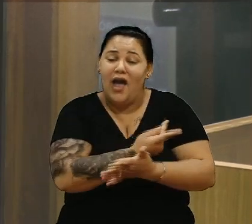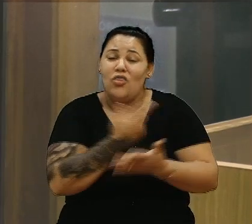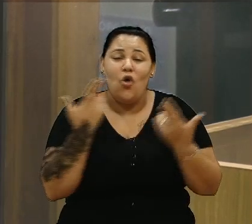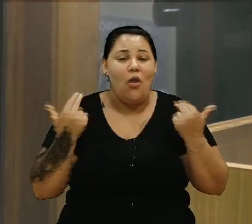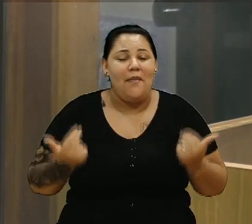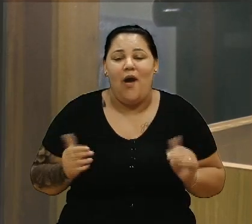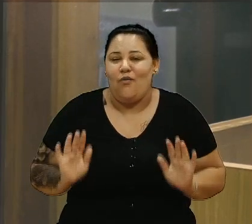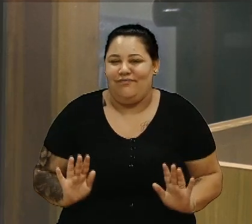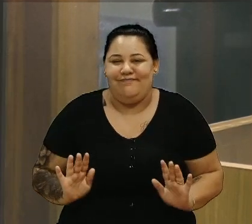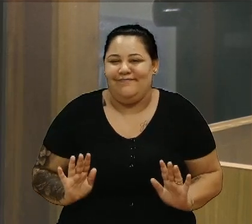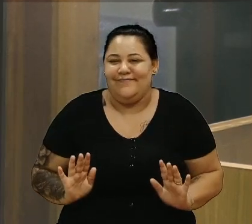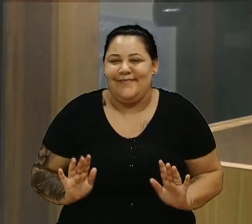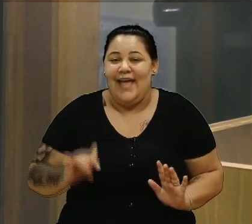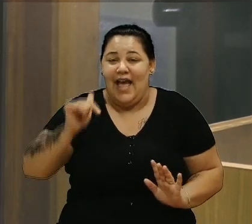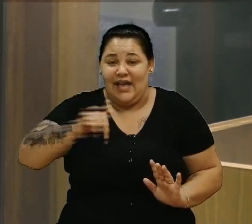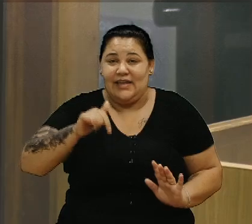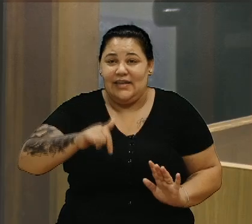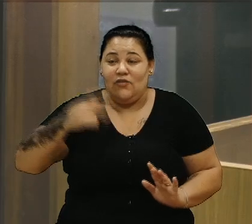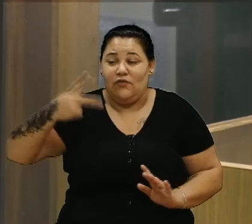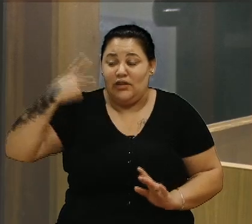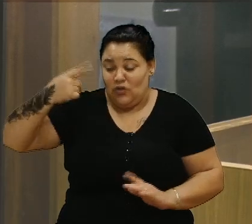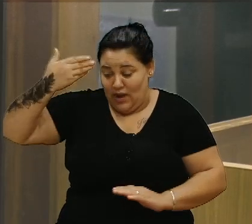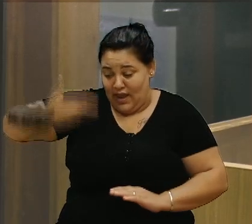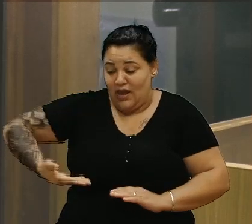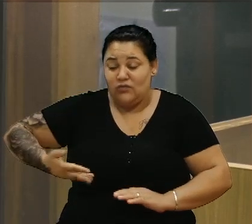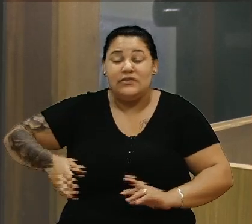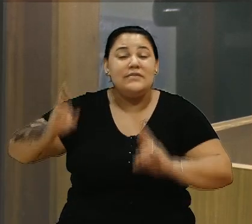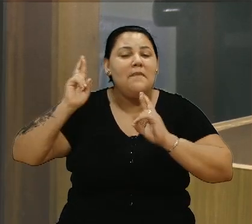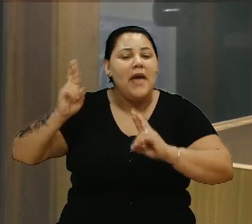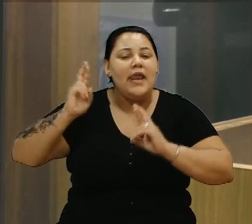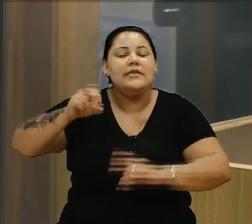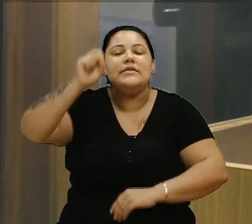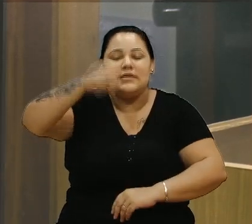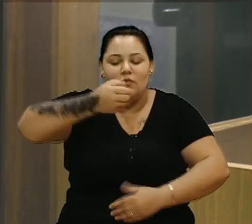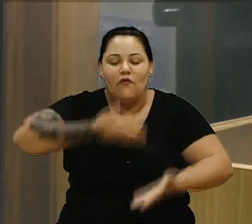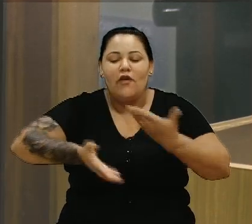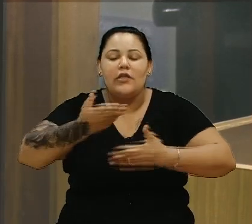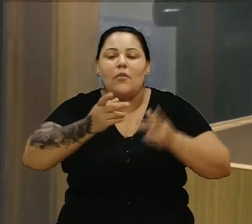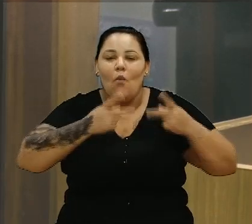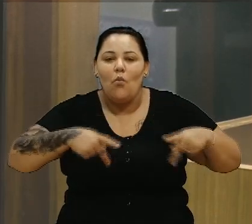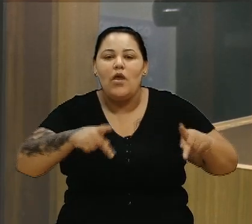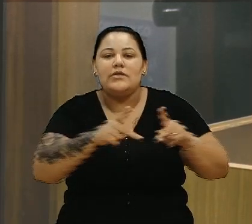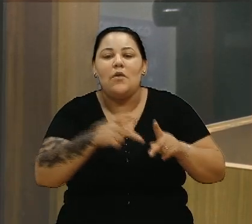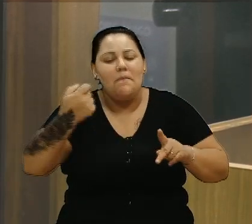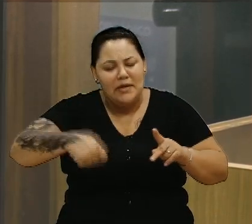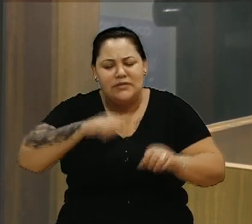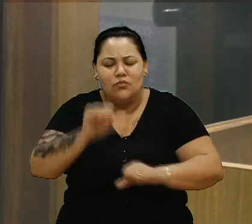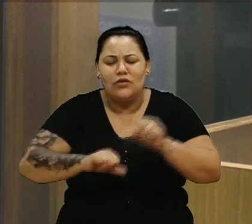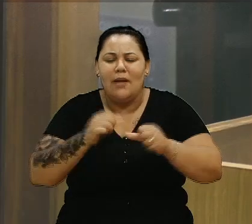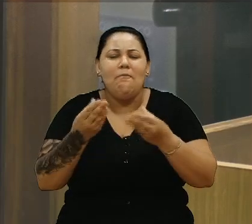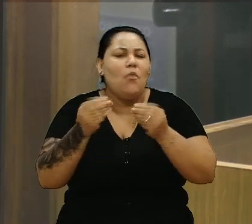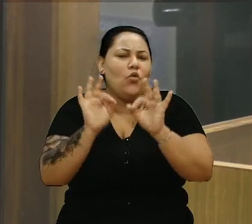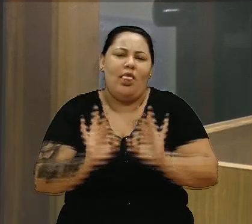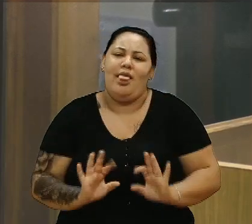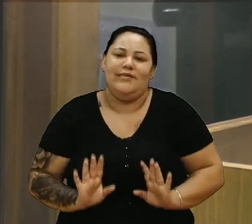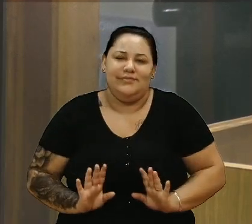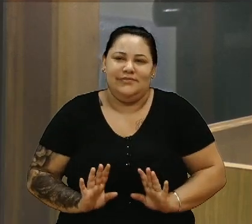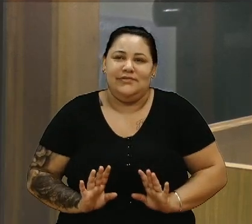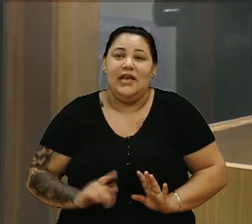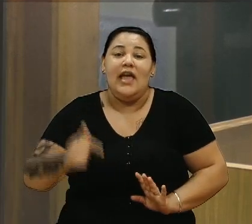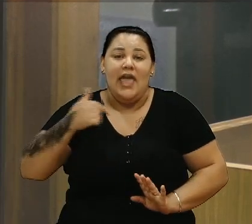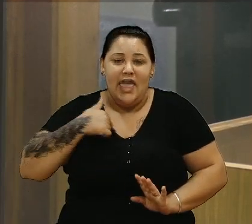um vereador que simboliza a esperança, pois estou para servir o povo e a população que precisa de mudança. Como falava na minha campanha, serei a